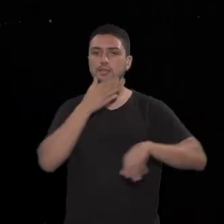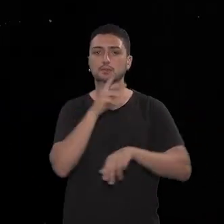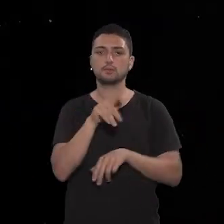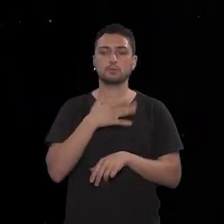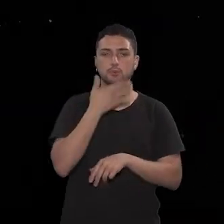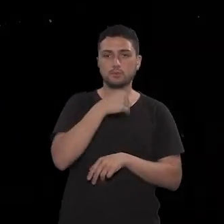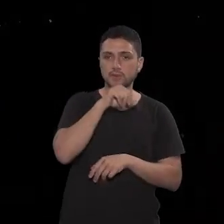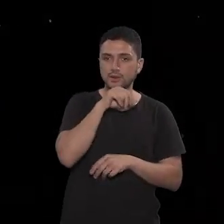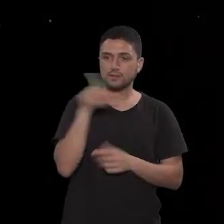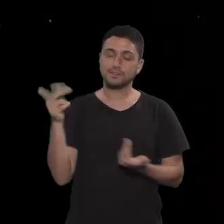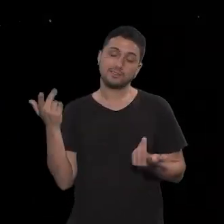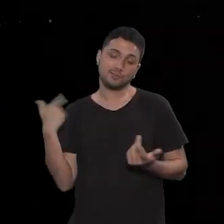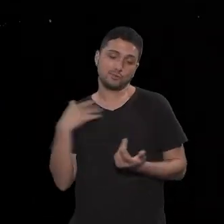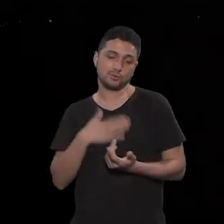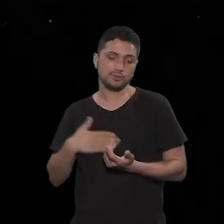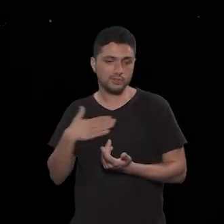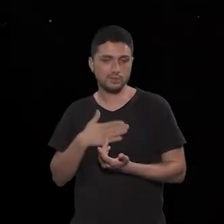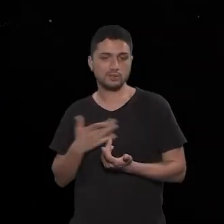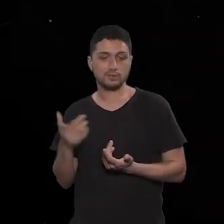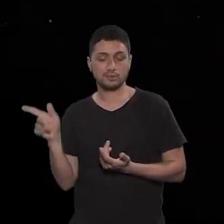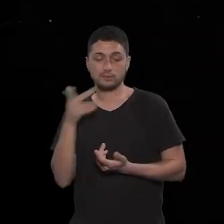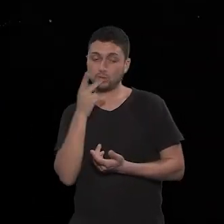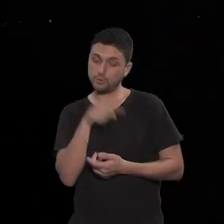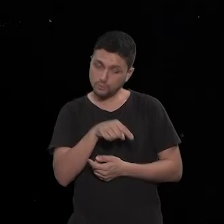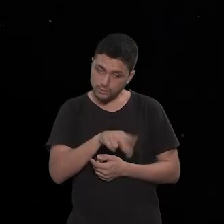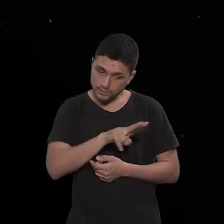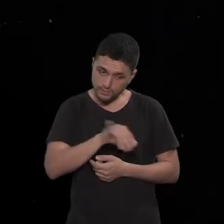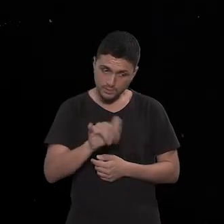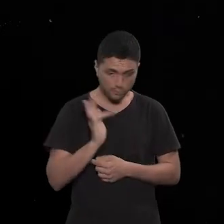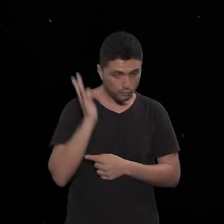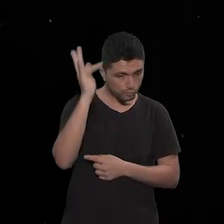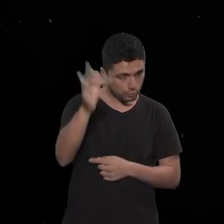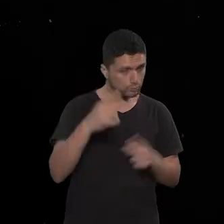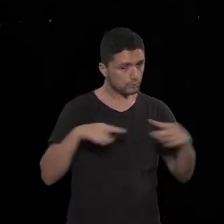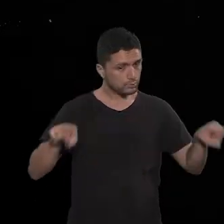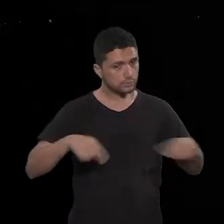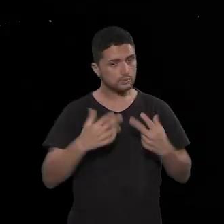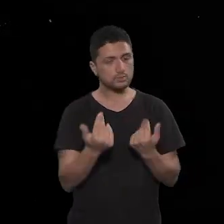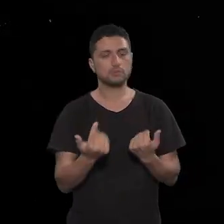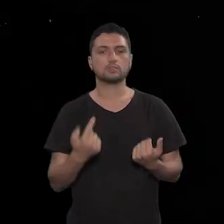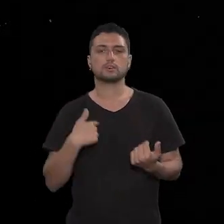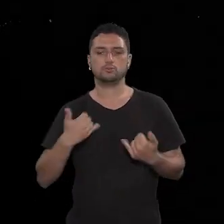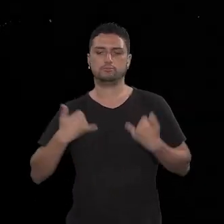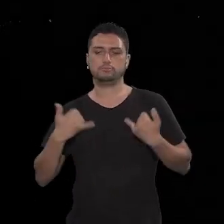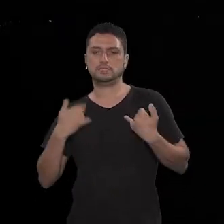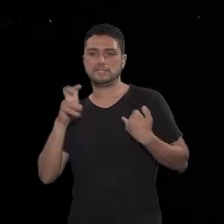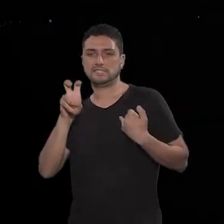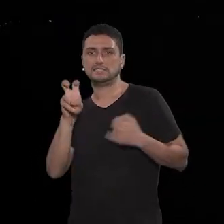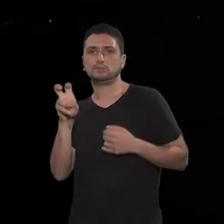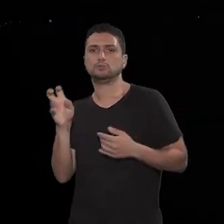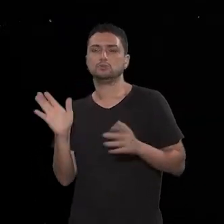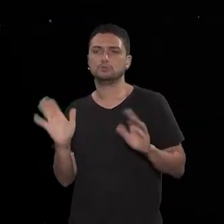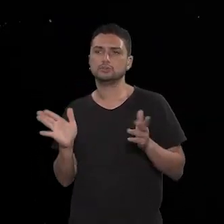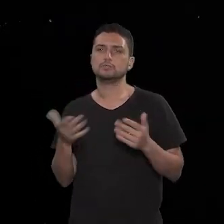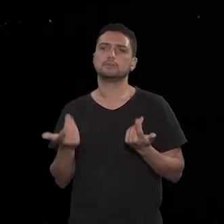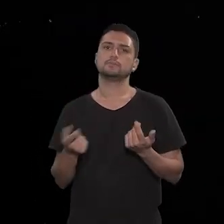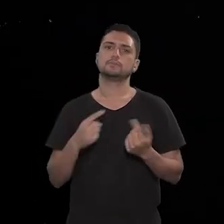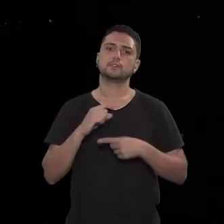músicos, pela história dos tios, né, irmãos dos meus pais, eles falavam: você vai carregar essa herança aí. E desde 5 anos de